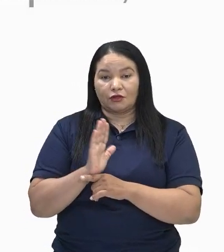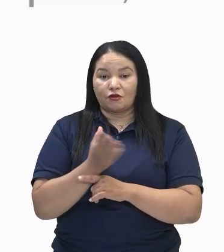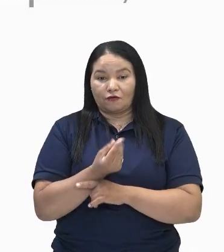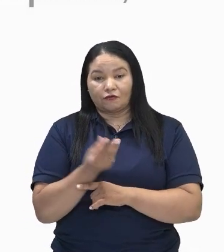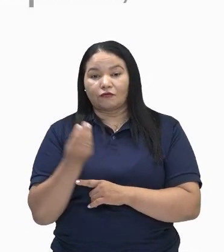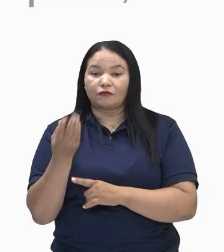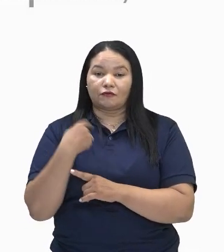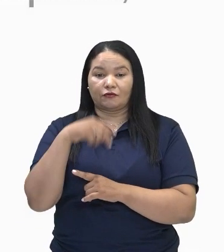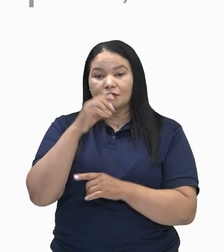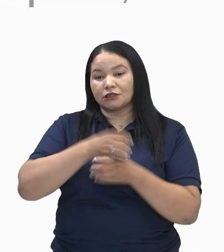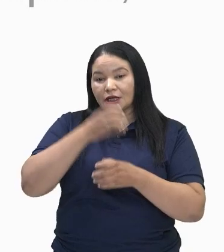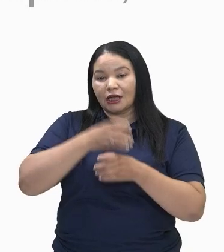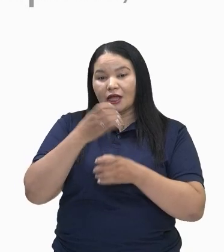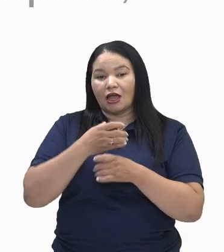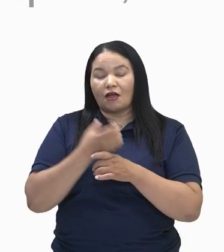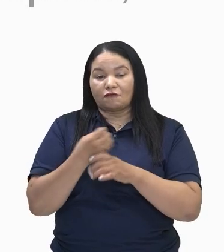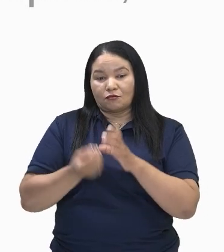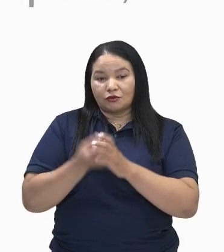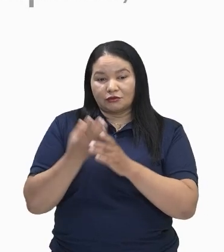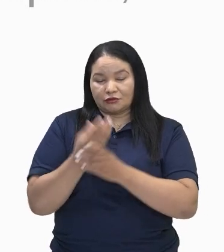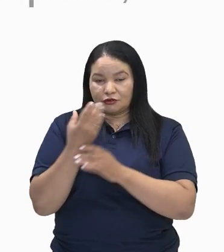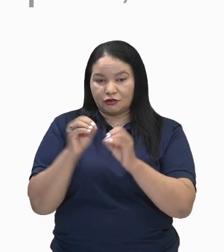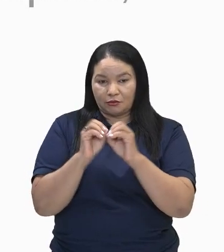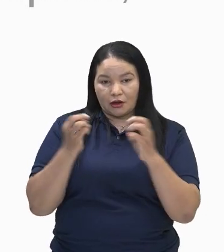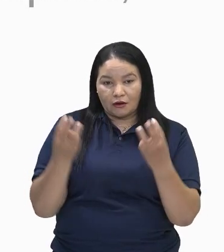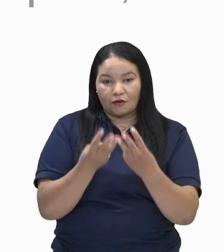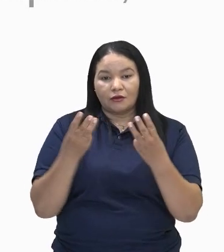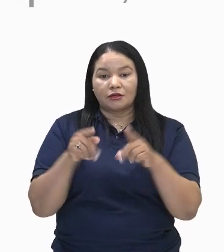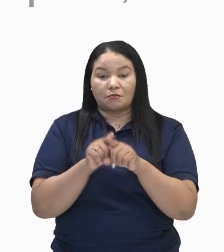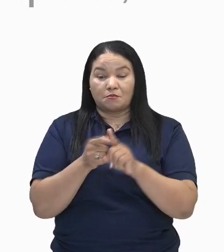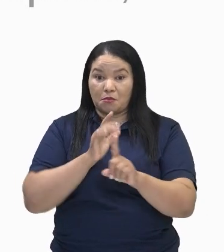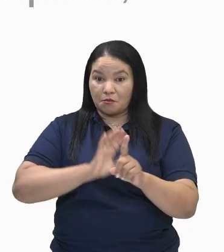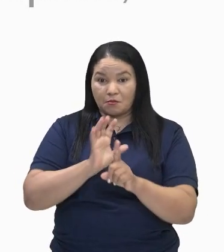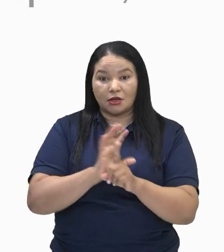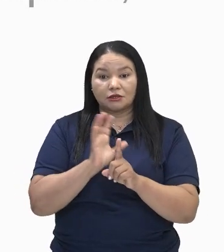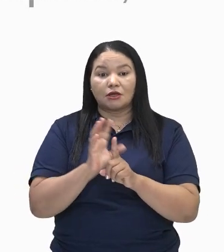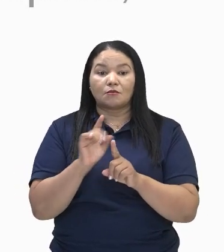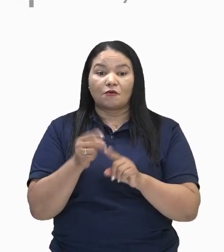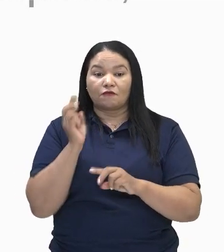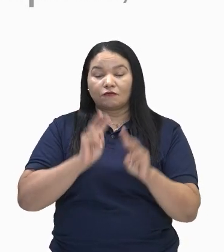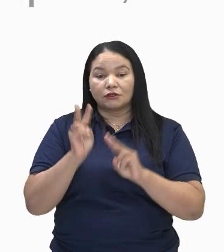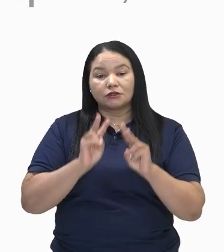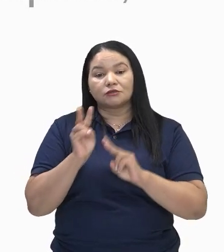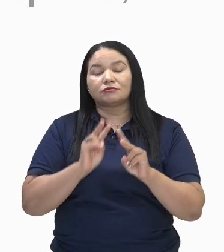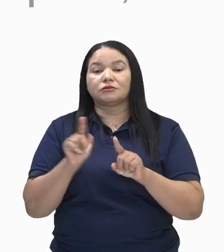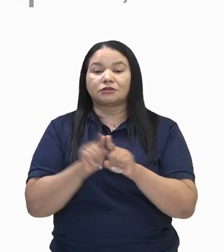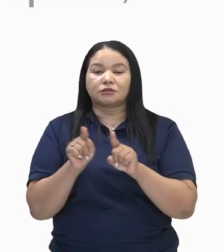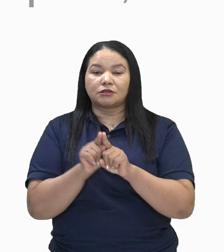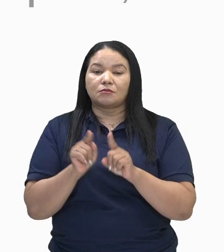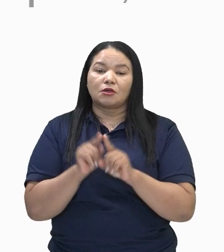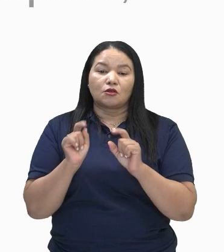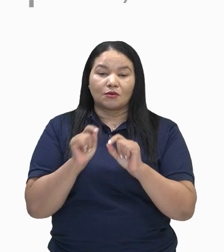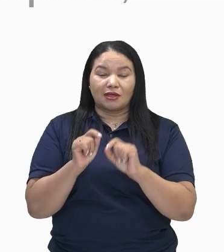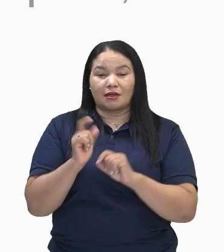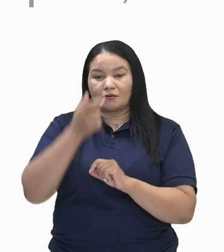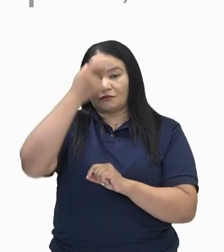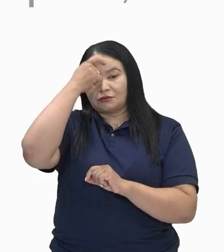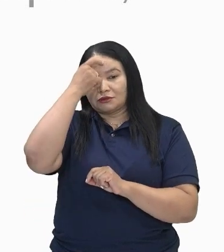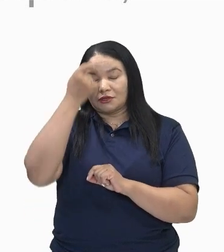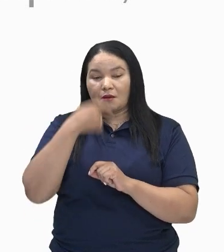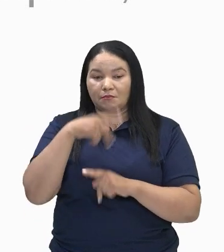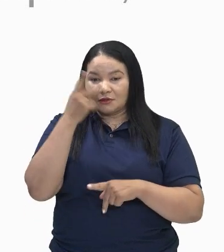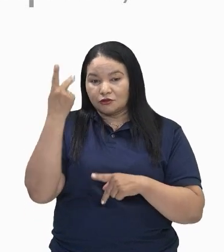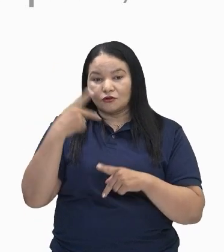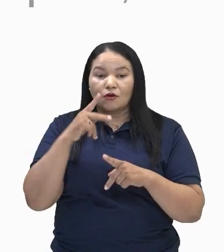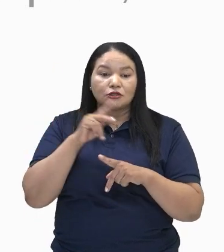Garrafa, produzido pela ONU, é uma narrativa impactante e visualmente envolvente que busca conscientizar o público sobre